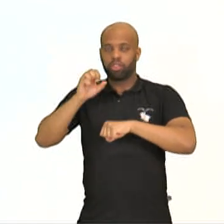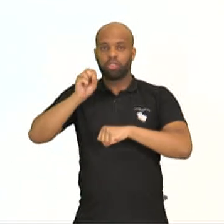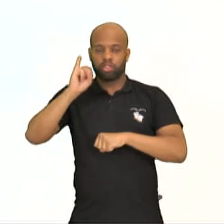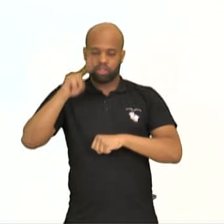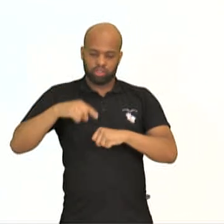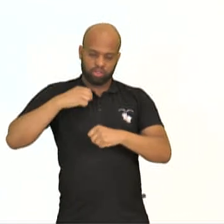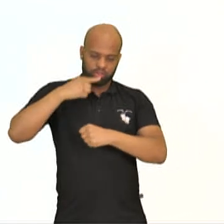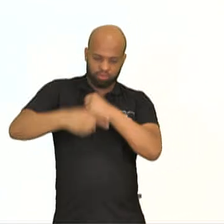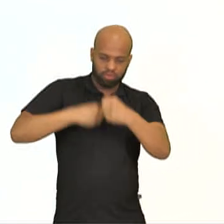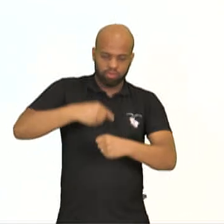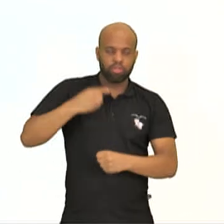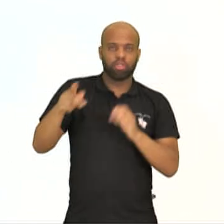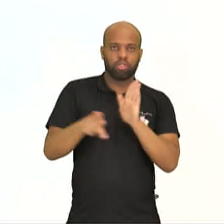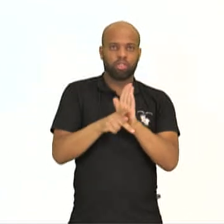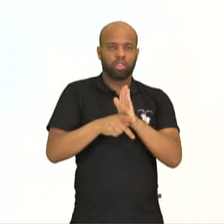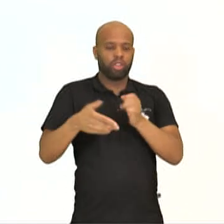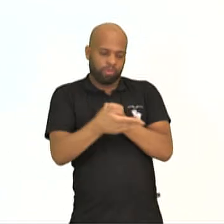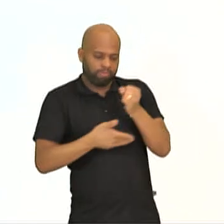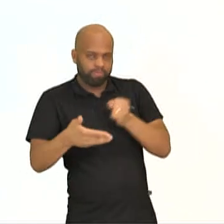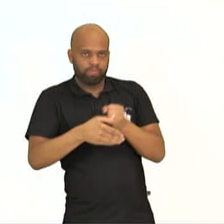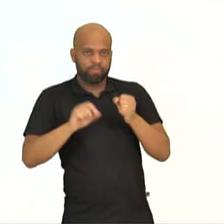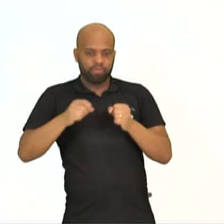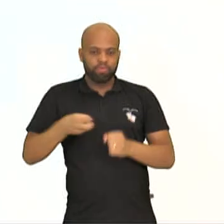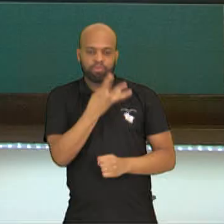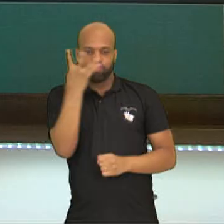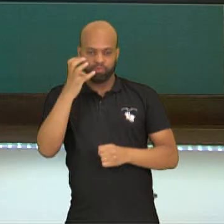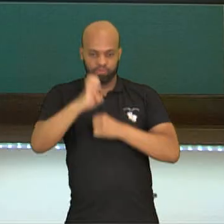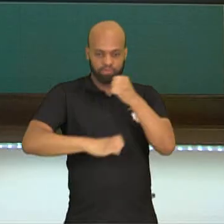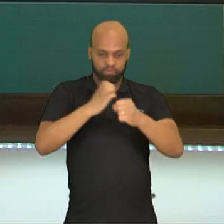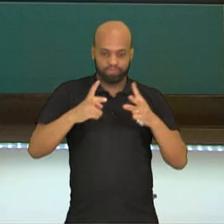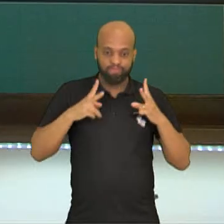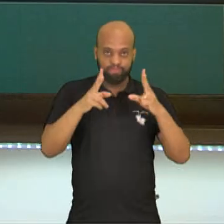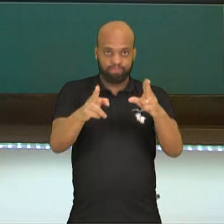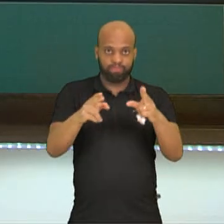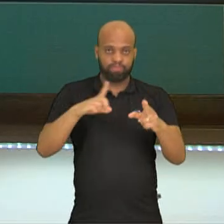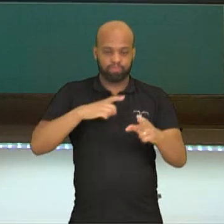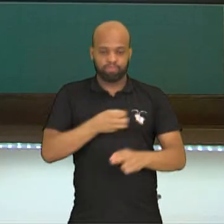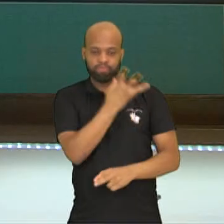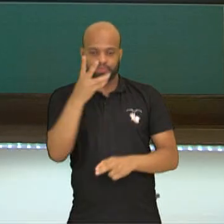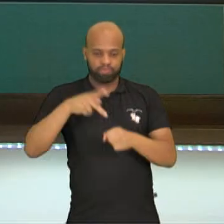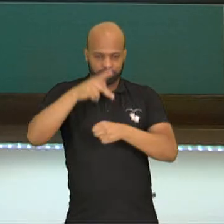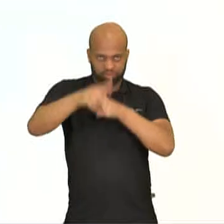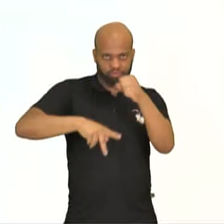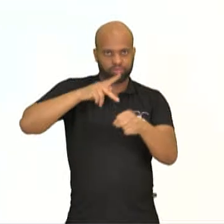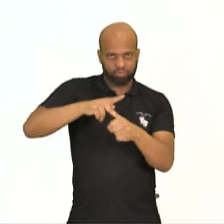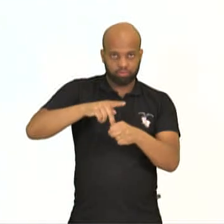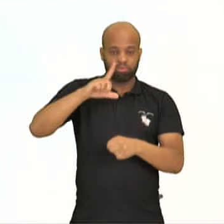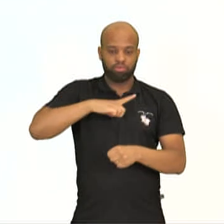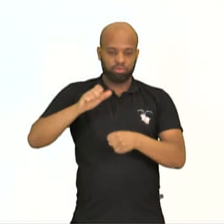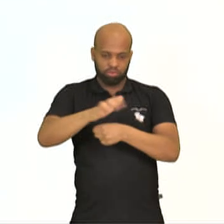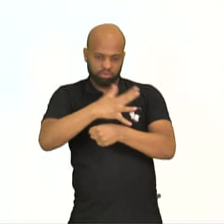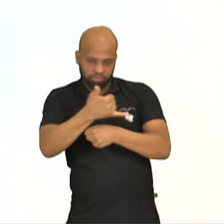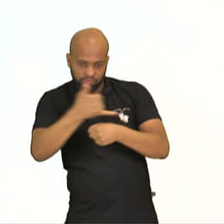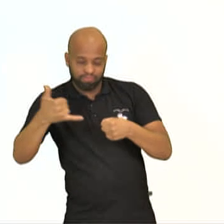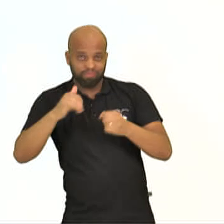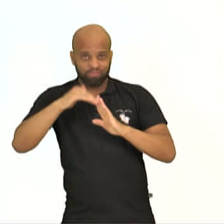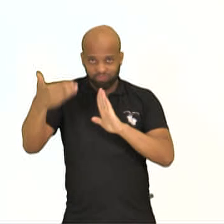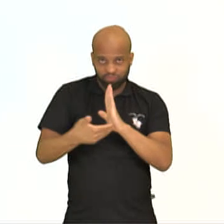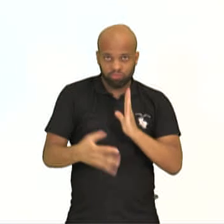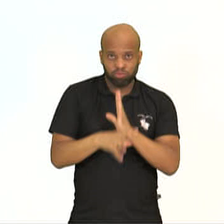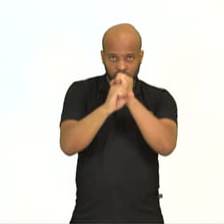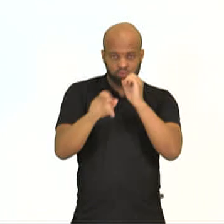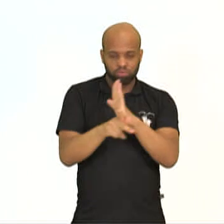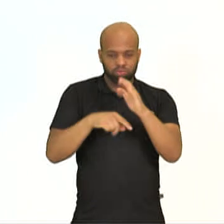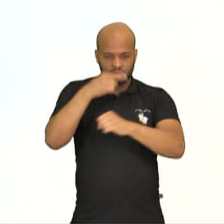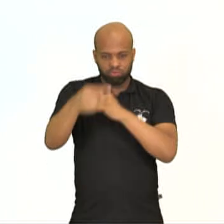estado fundamental, a quantidade de elétrons será exatamente igual à quantidade de prótons. A carga total do átomo, então, é